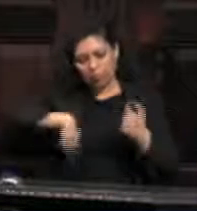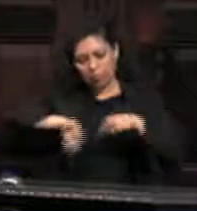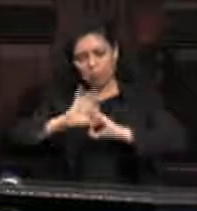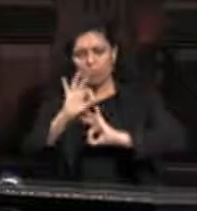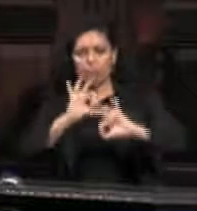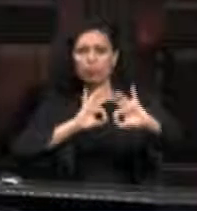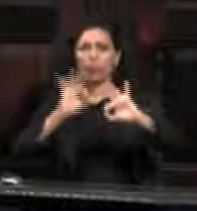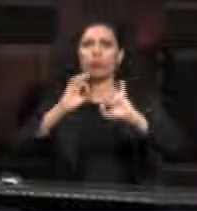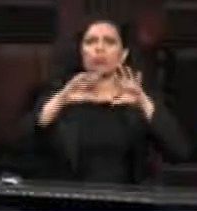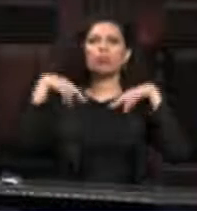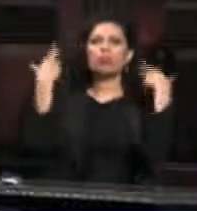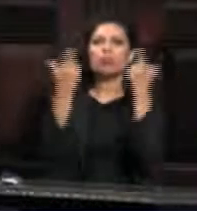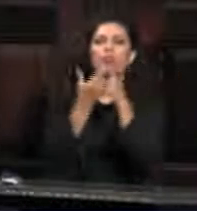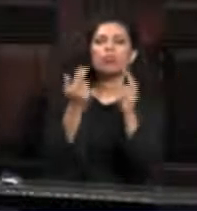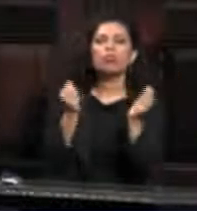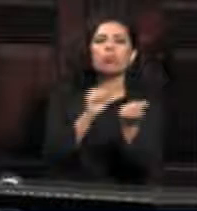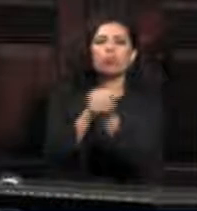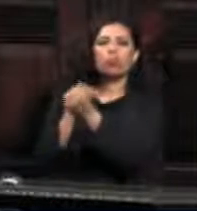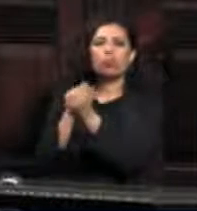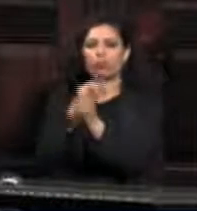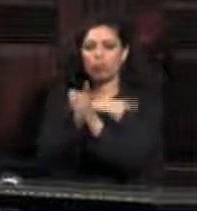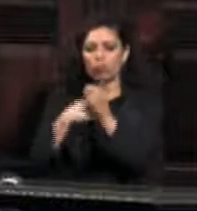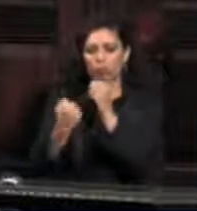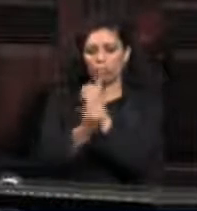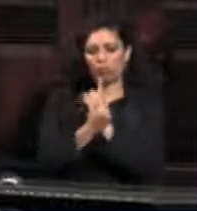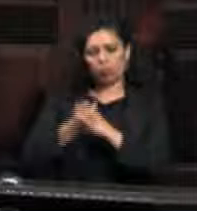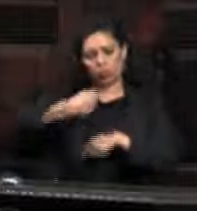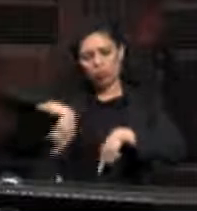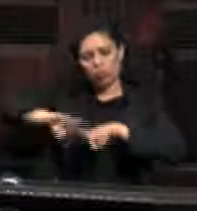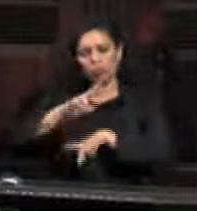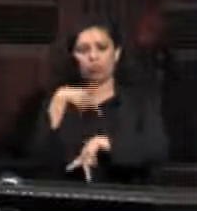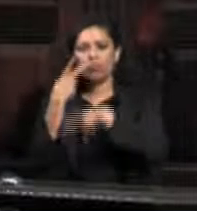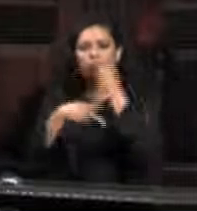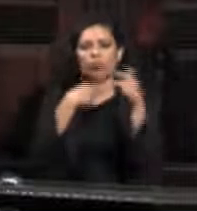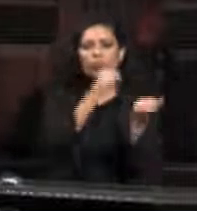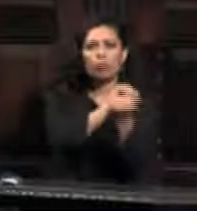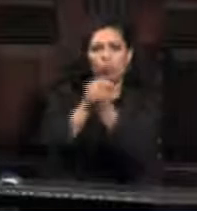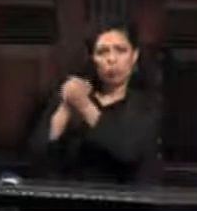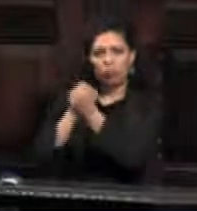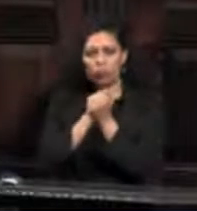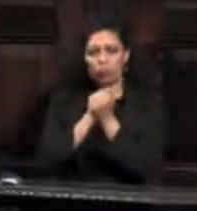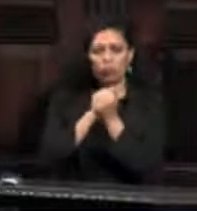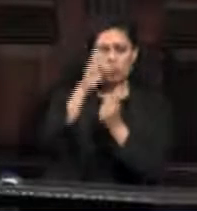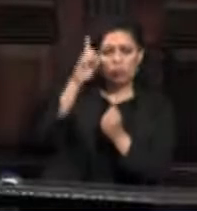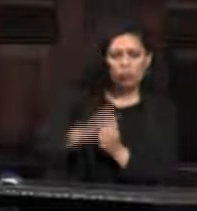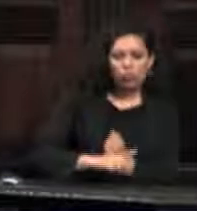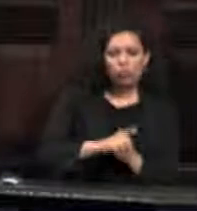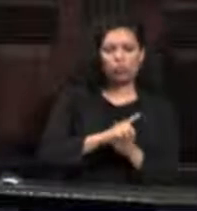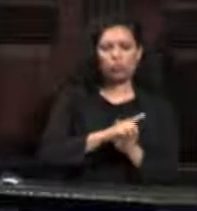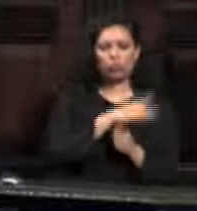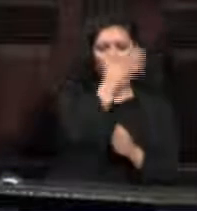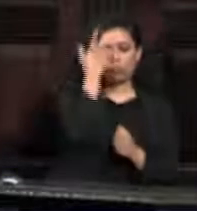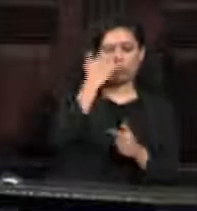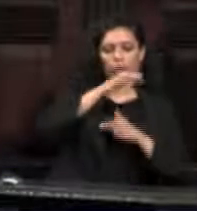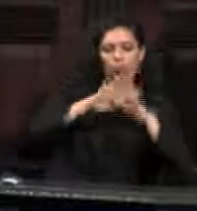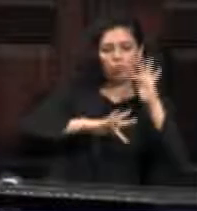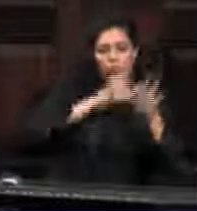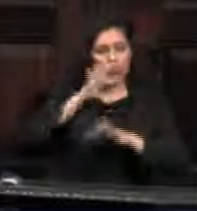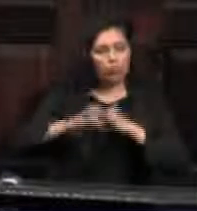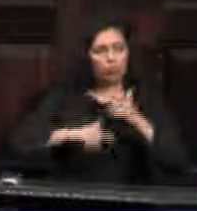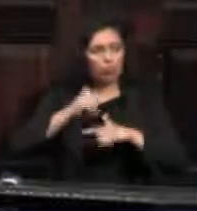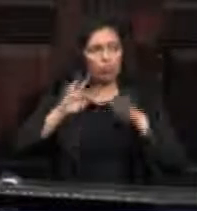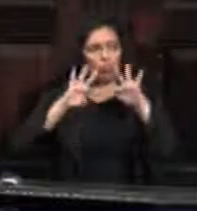audiência pública e sempre nos posicionamos em defesa dos agricultores familiares. E agora temos